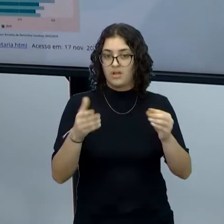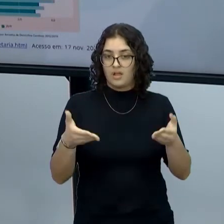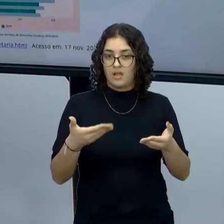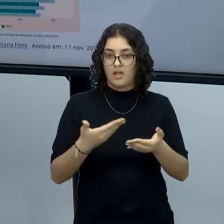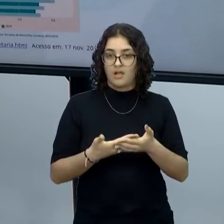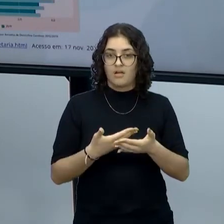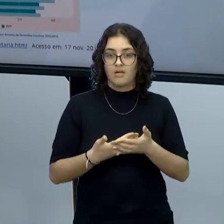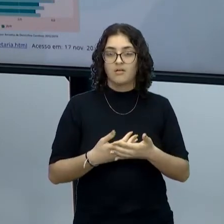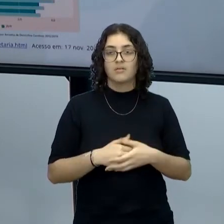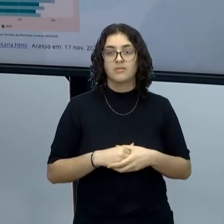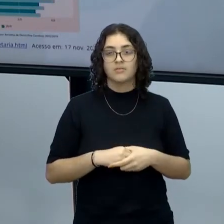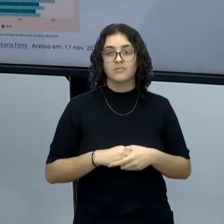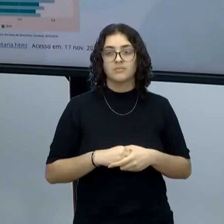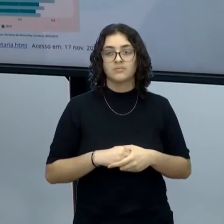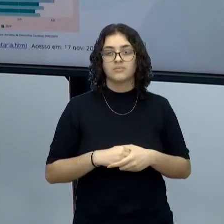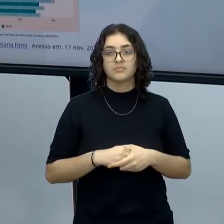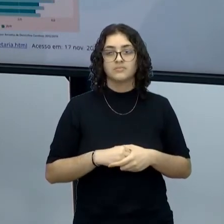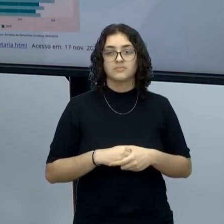também.